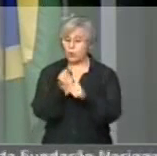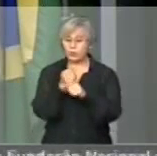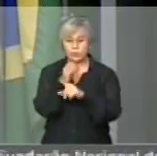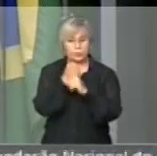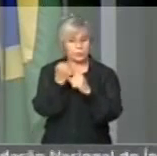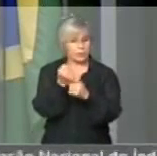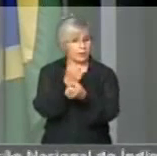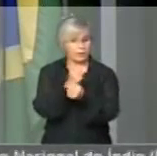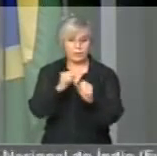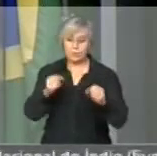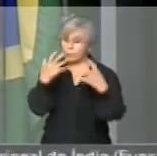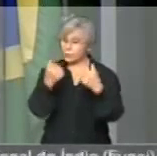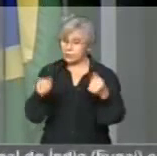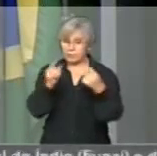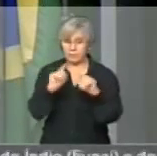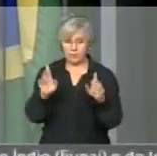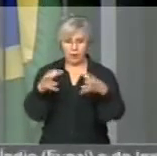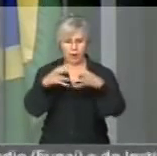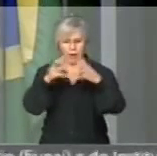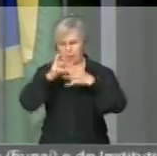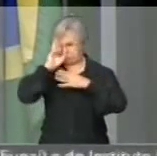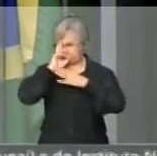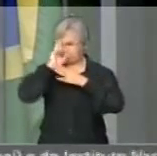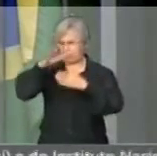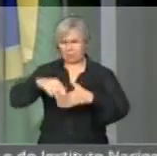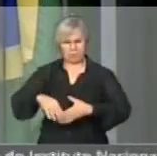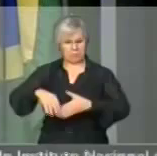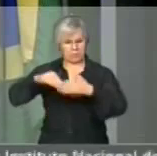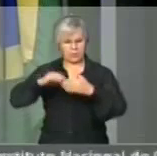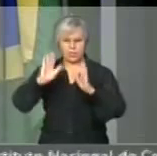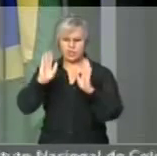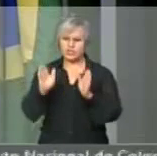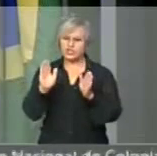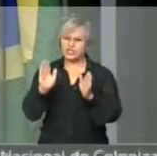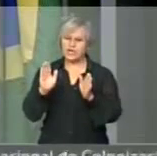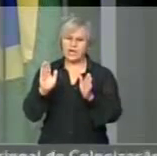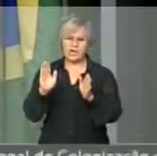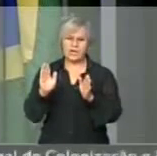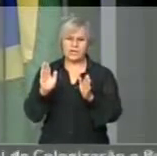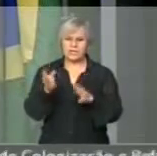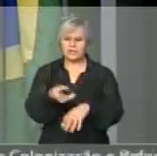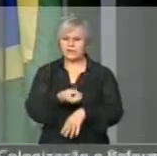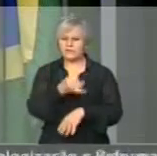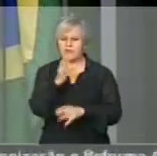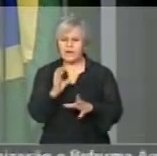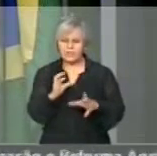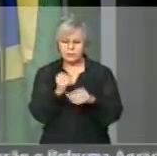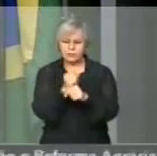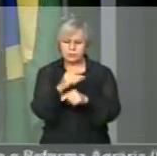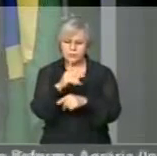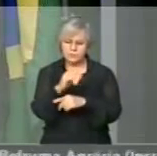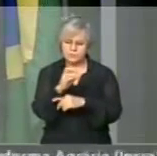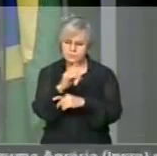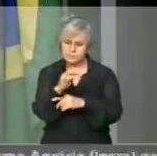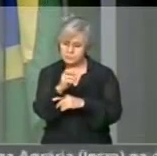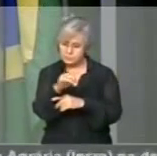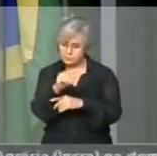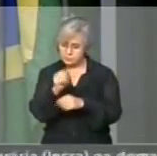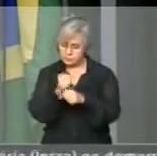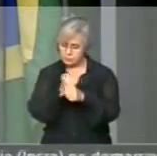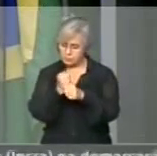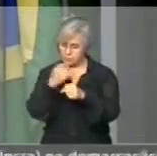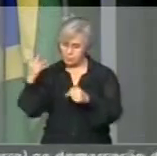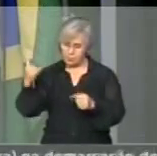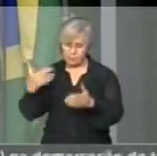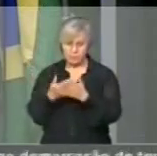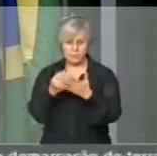inaceitável. As classes dominantes já baixaram dezenas de pacotes nos últimos anos,